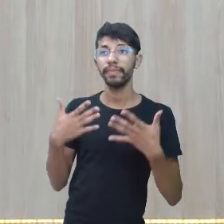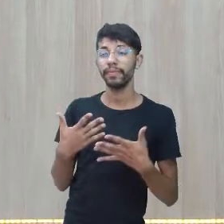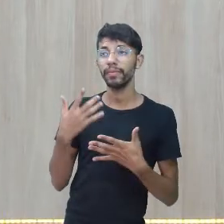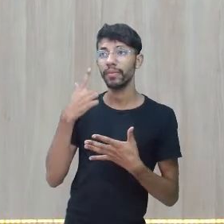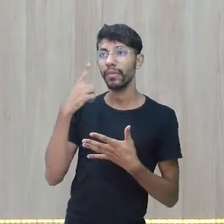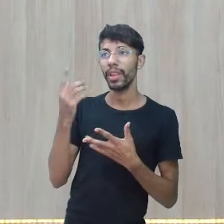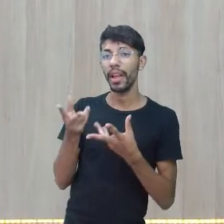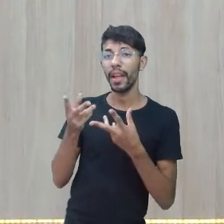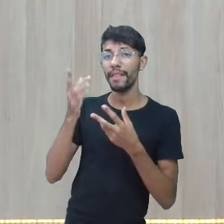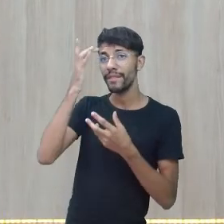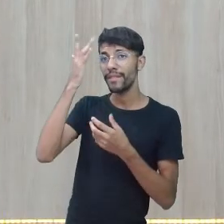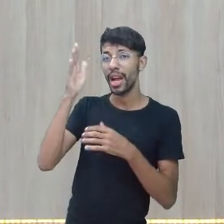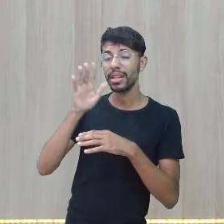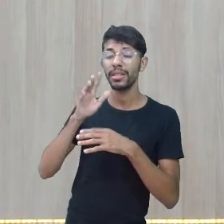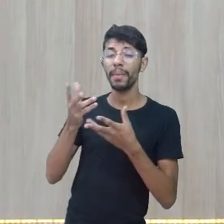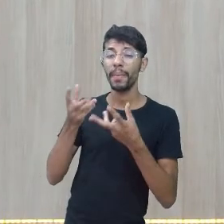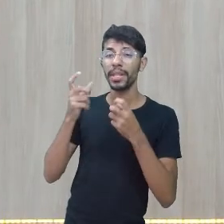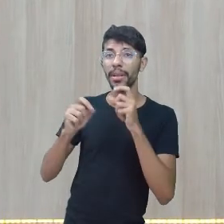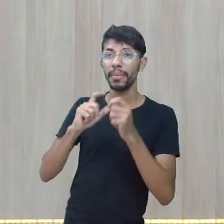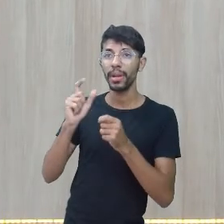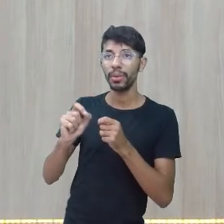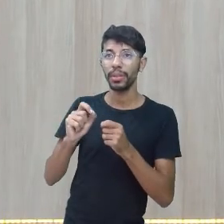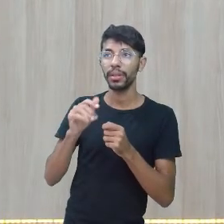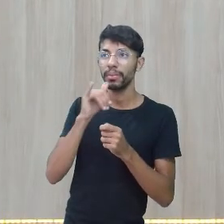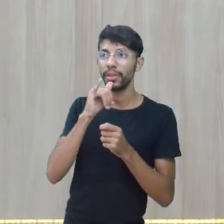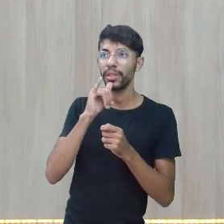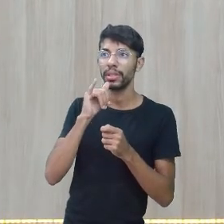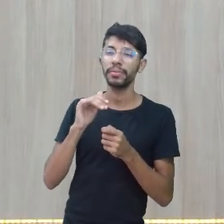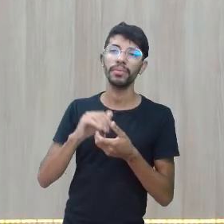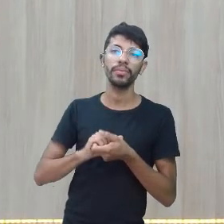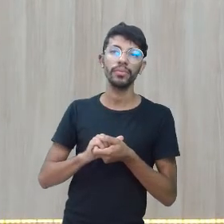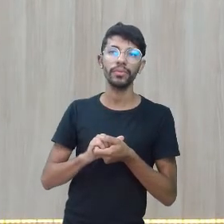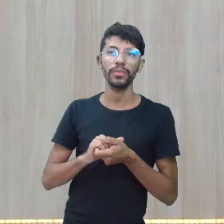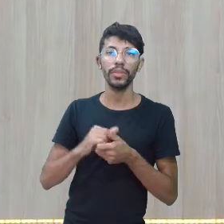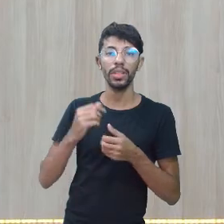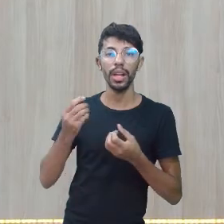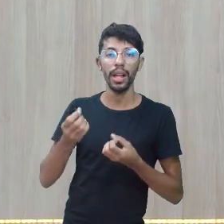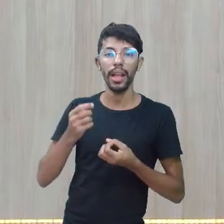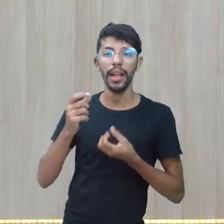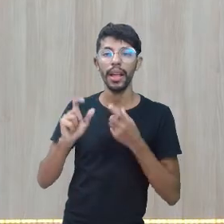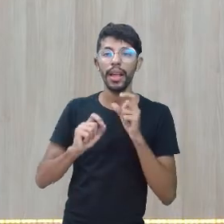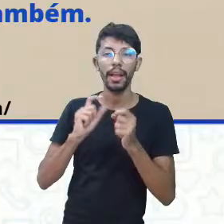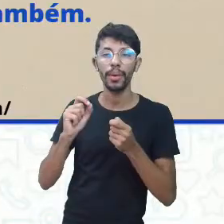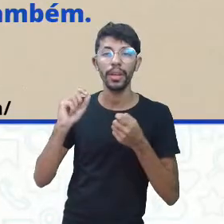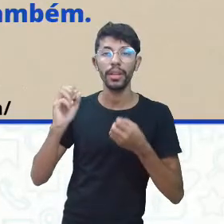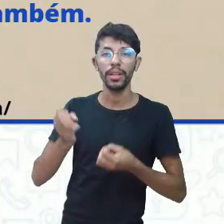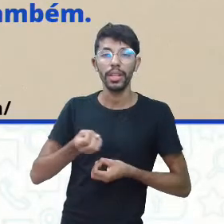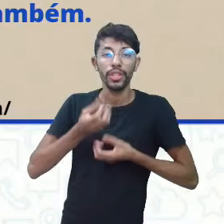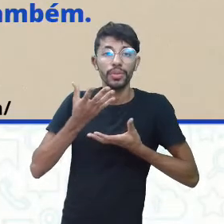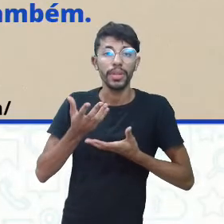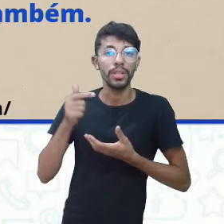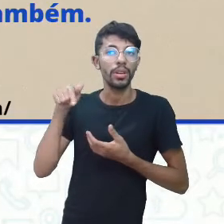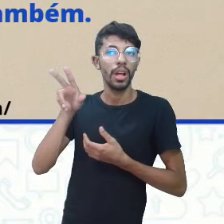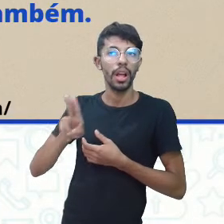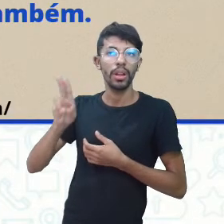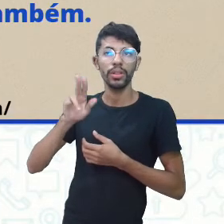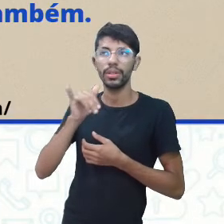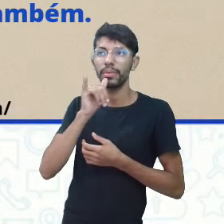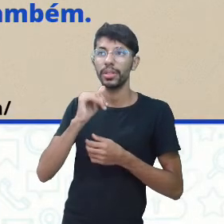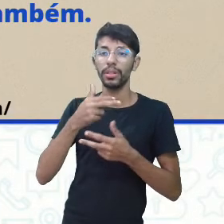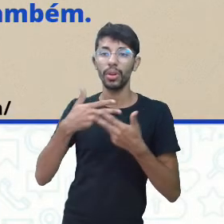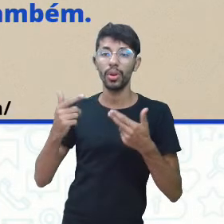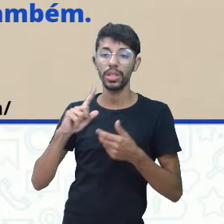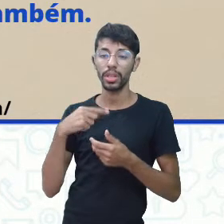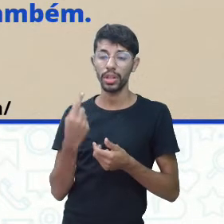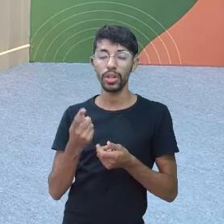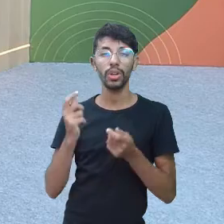aqui reconhecer os pontos que eu estava falando, de que a gente não sabe, por exemplo, as expressões que ela utilizou, coisa que a gente pode perceber